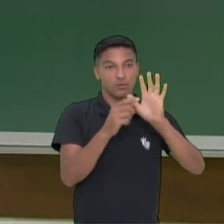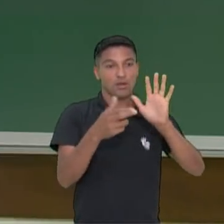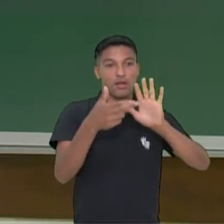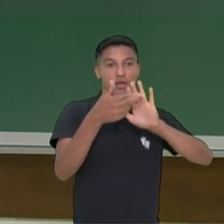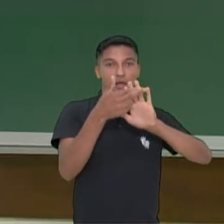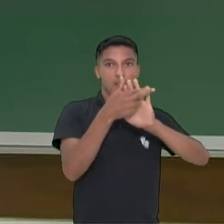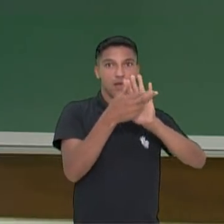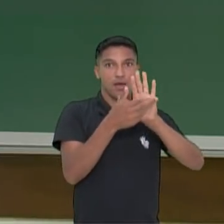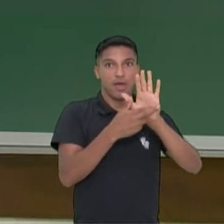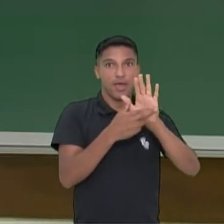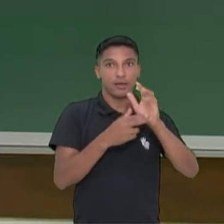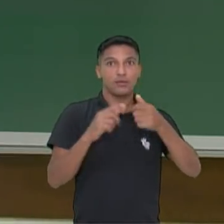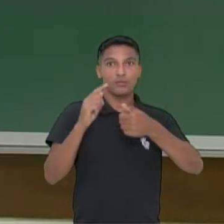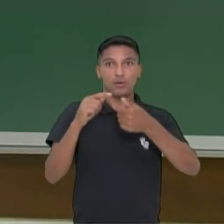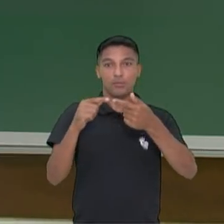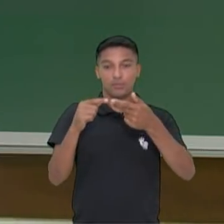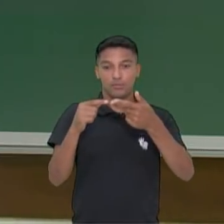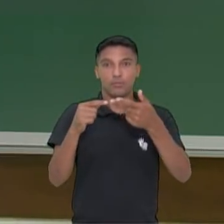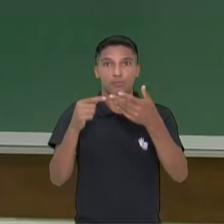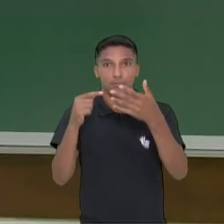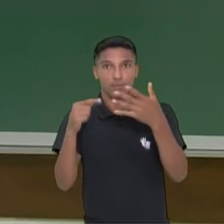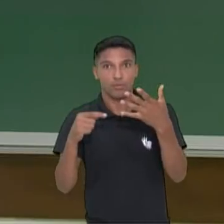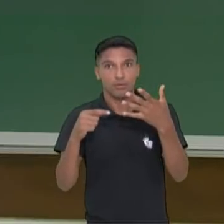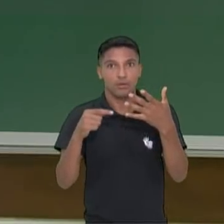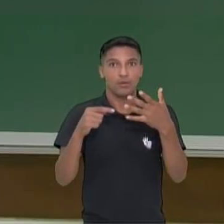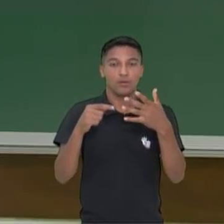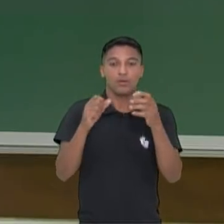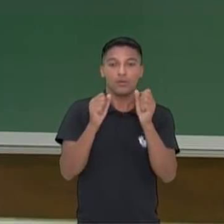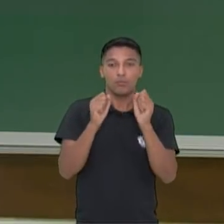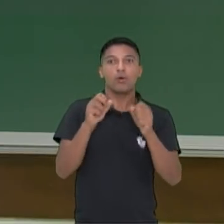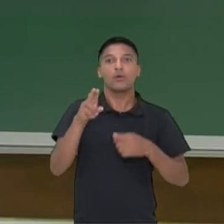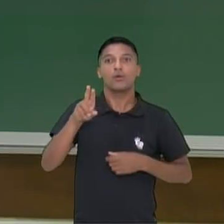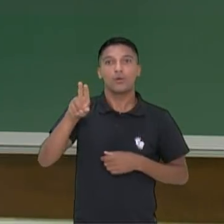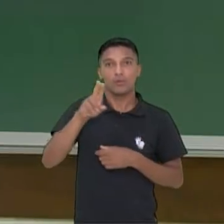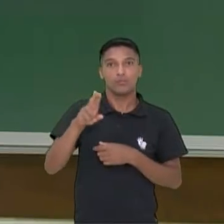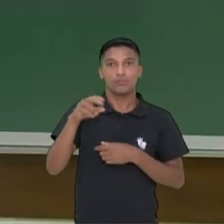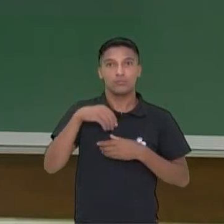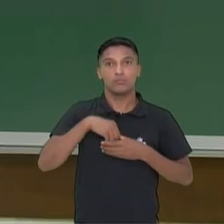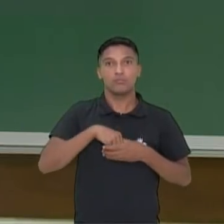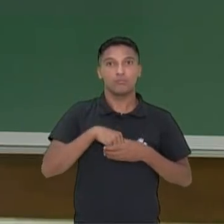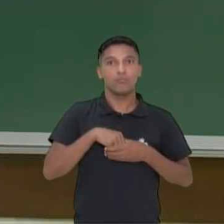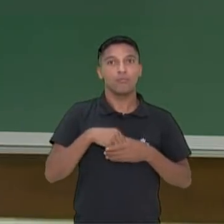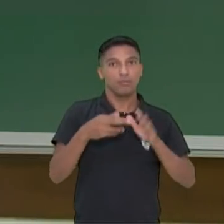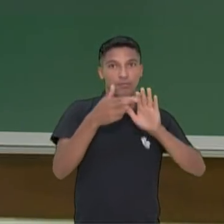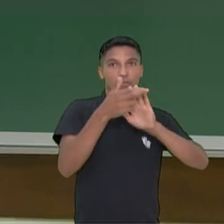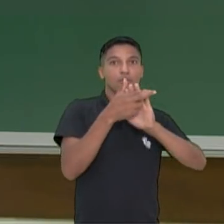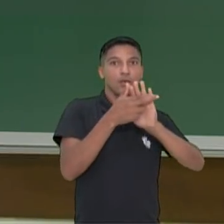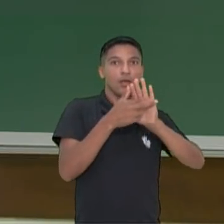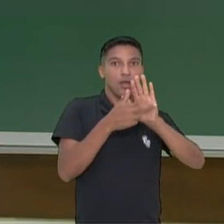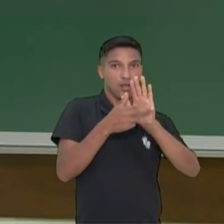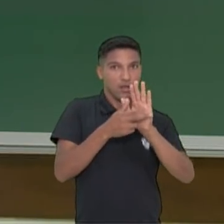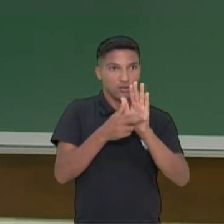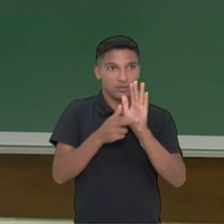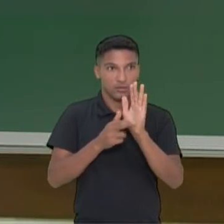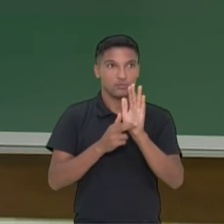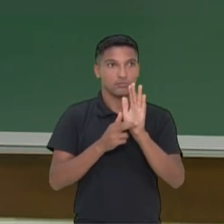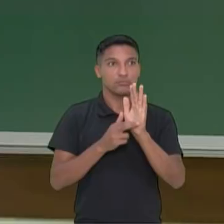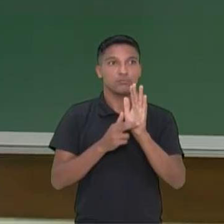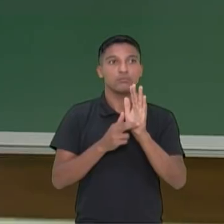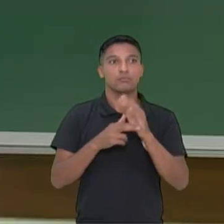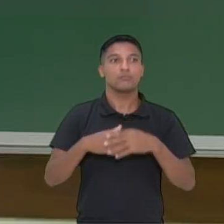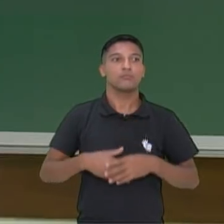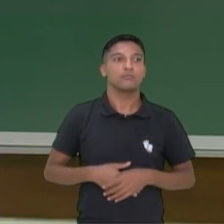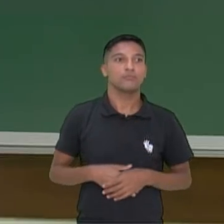sem treinar Taekwondo, a gente pode usar na nossa vida diária, né? Com os nossos companheiros aí, com o